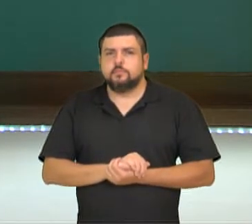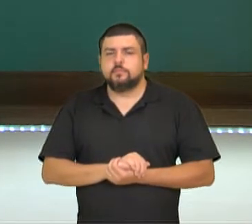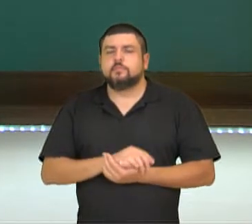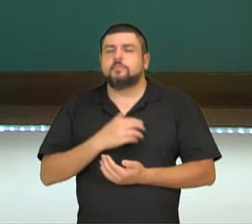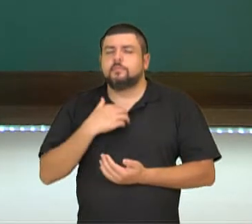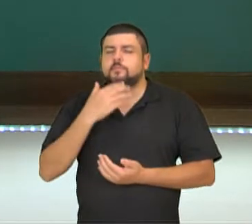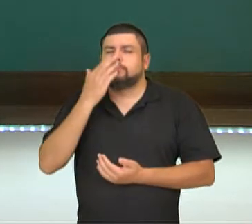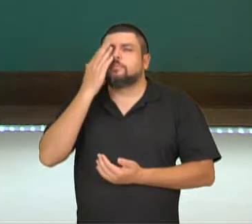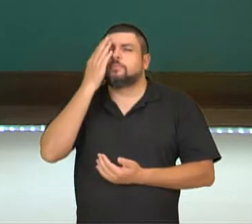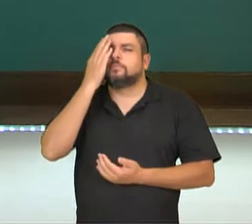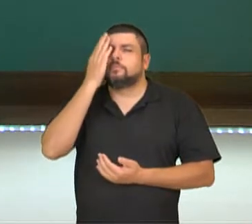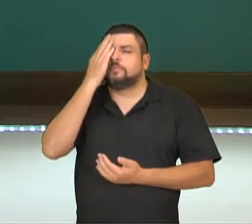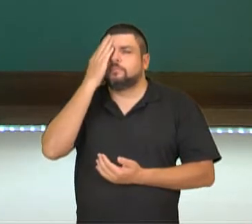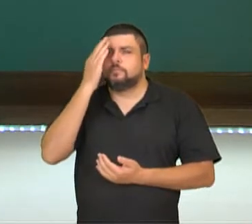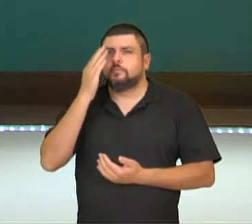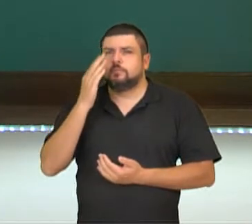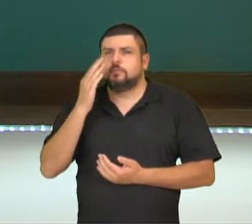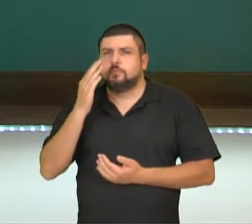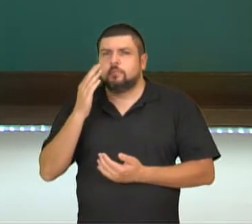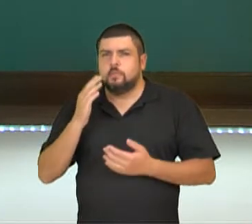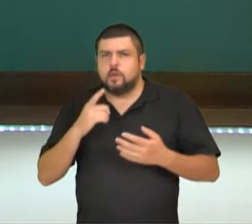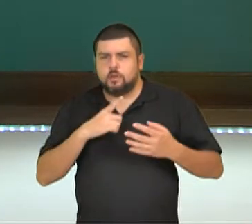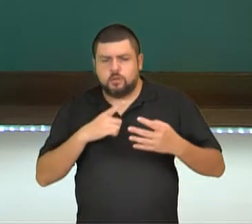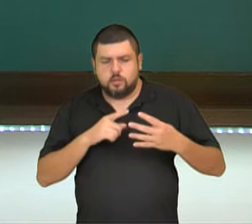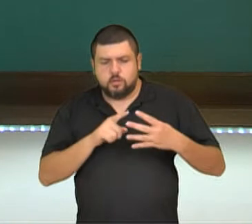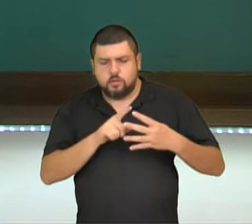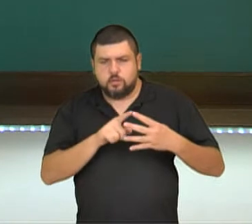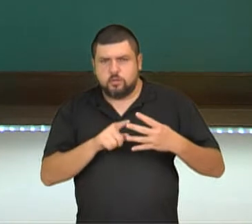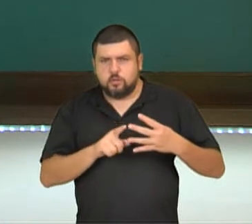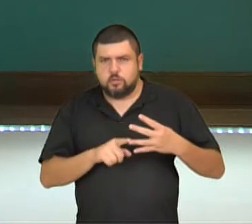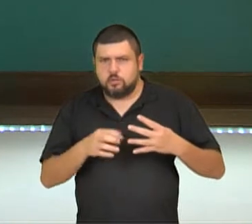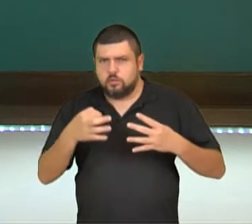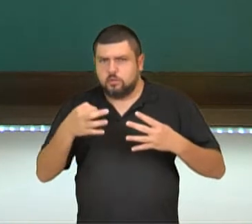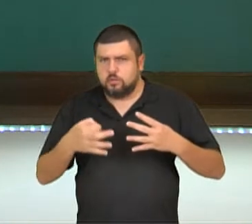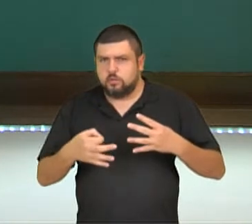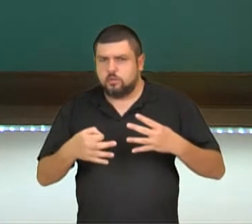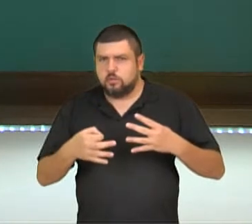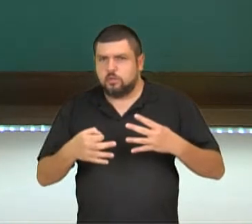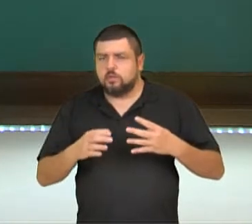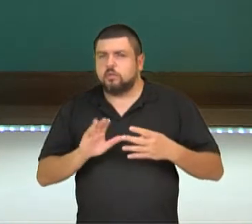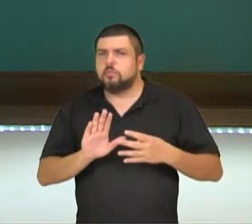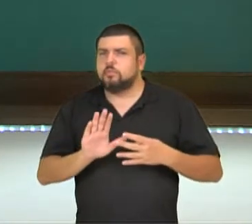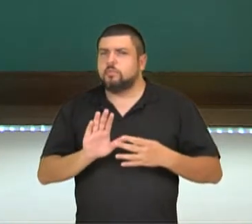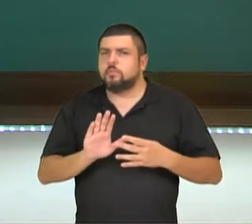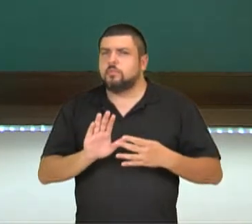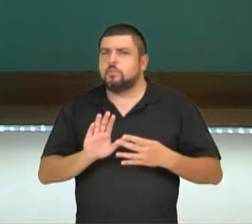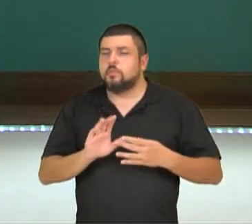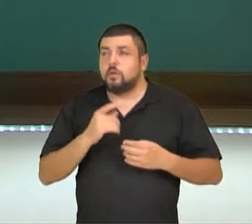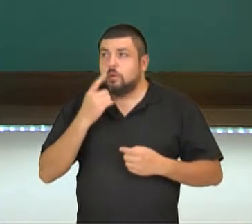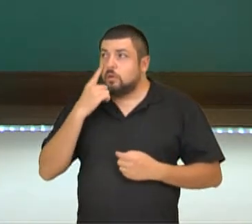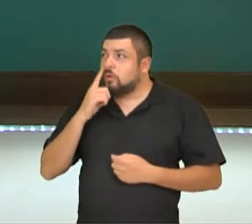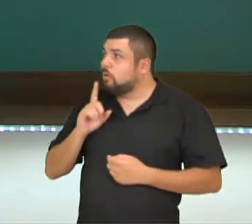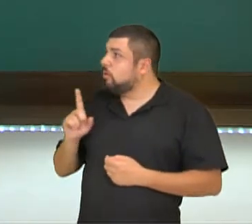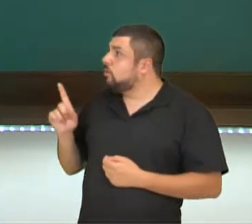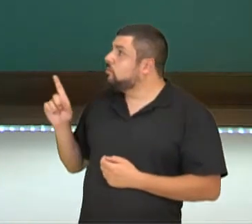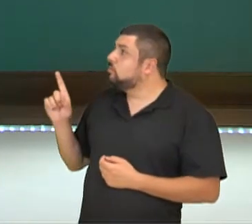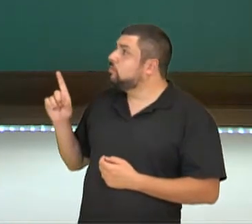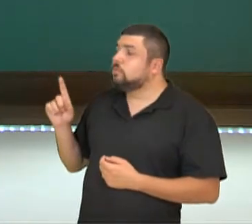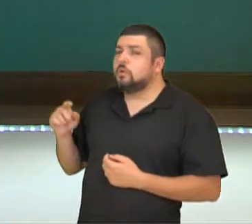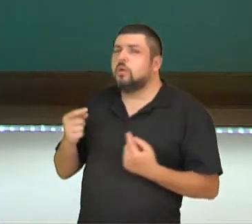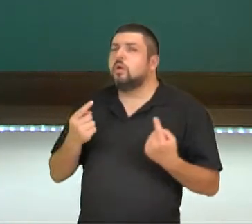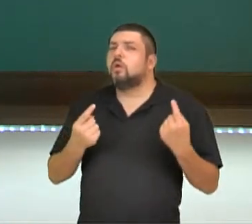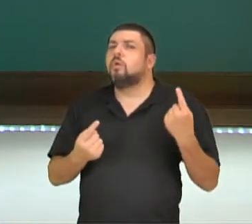Ah, você tinha 3 corretas? Pois é, pessoal. Olha o que diz o enunciado. Qual alternativa